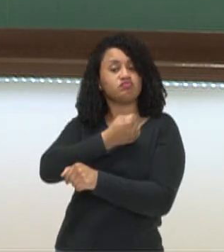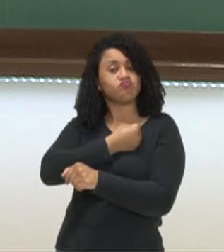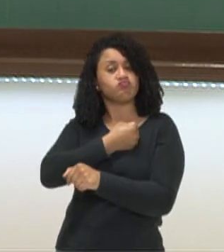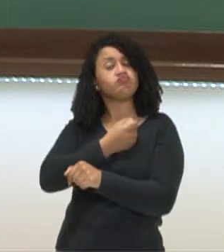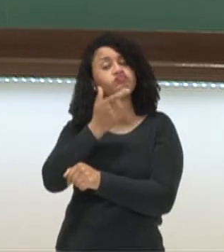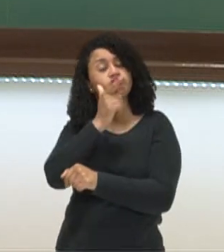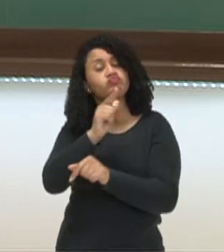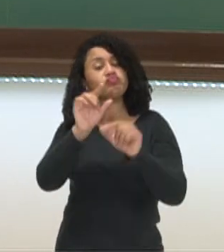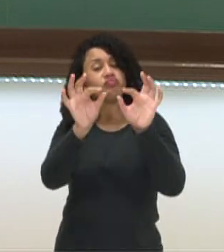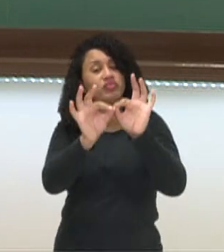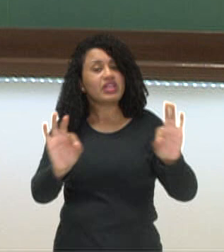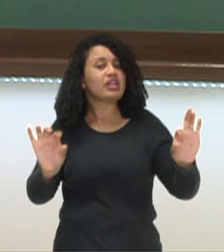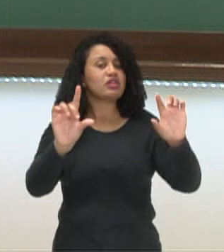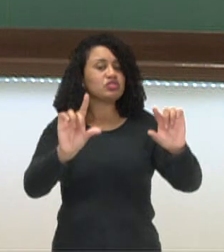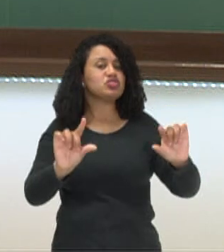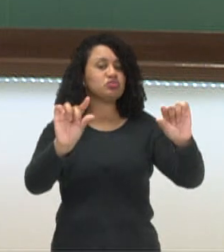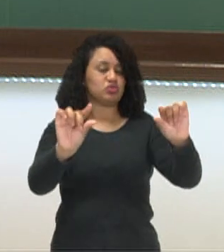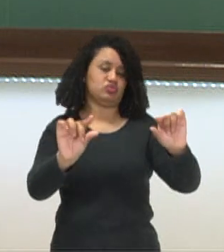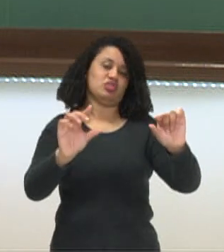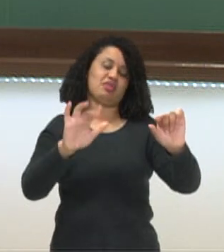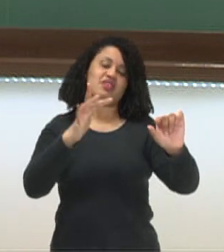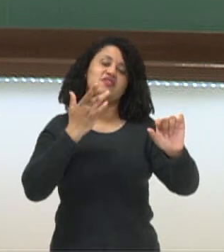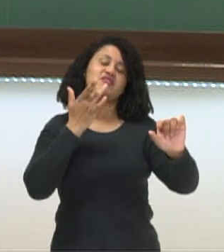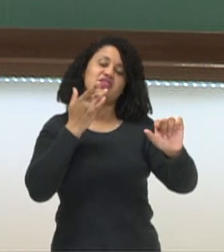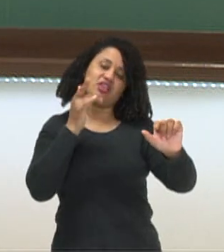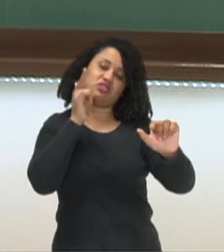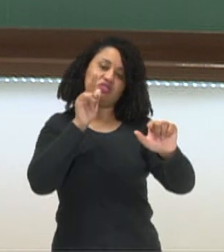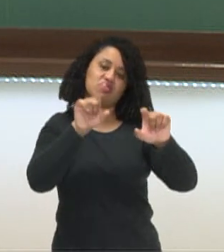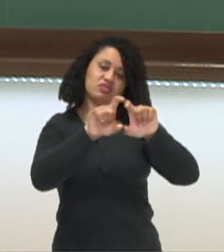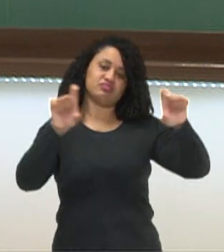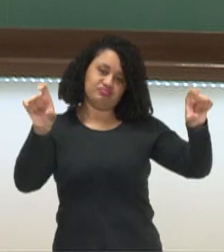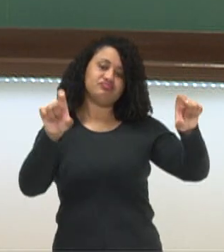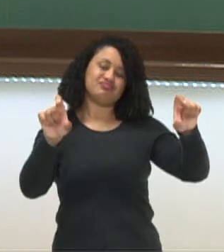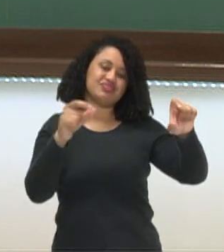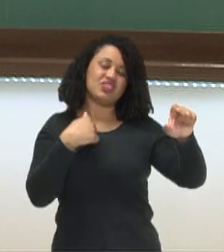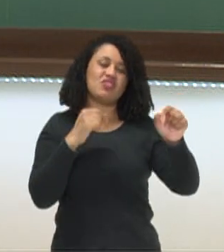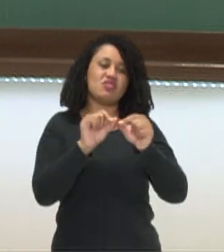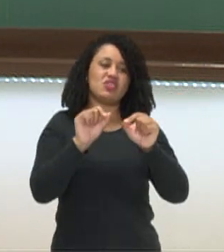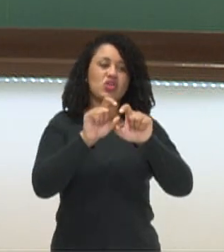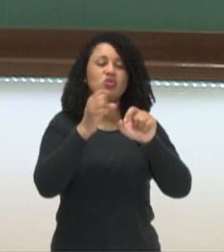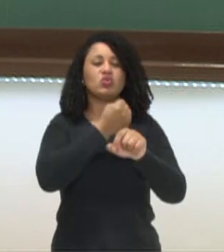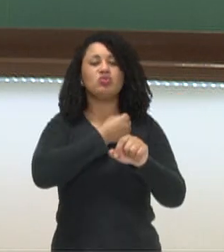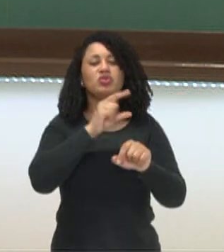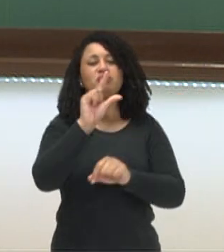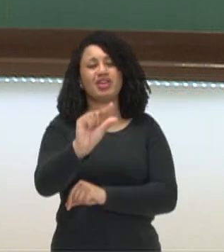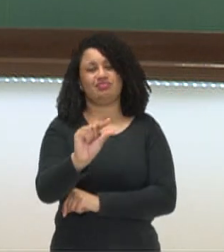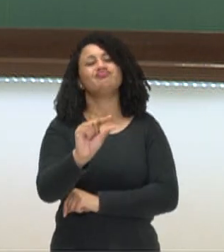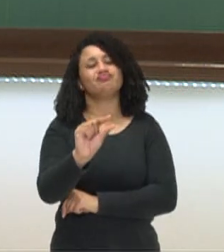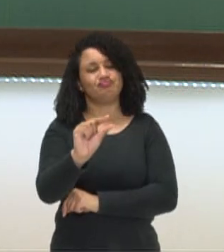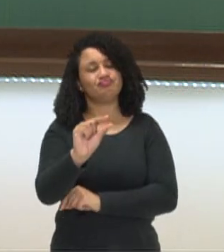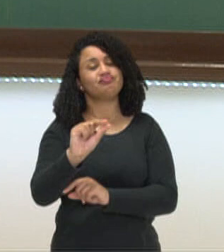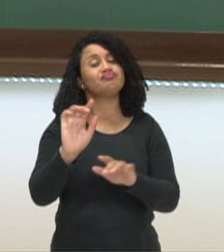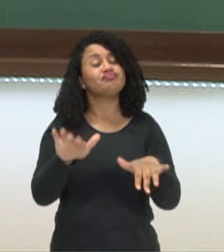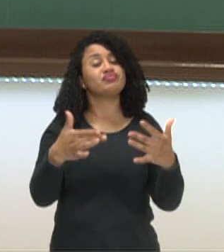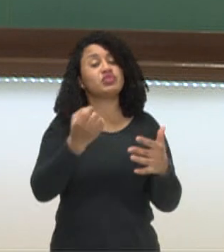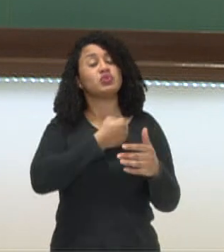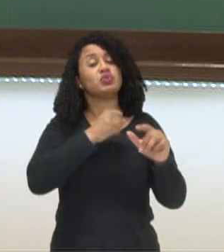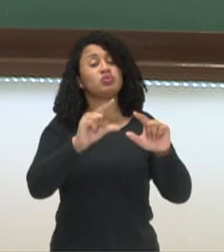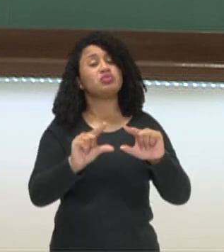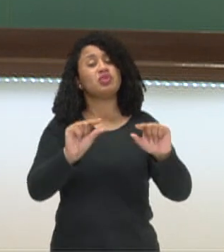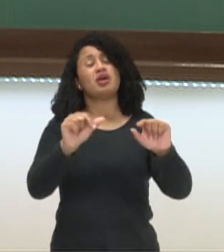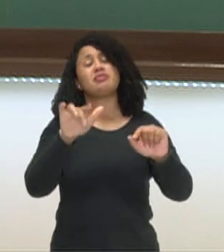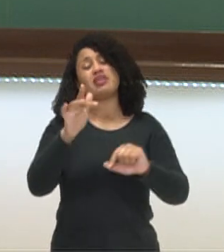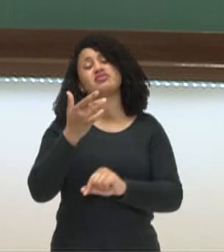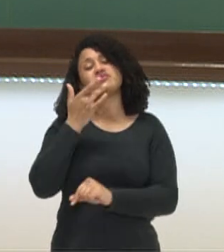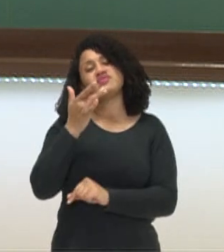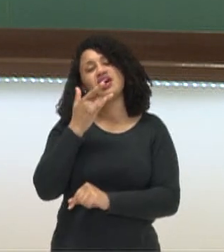para simplificar, tornar mais simples a equação. Você trabalha com números menores daí. E números menores é